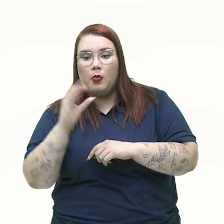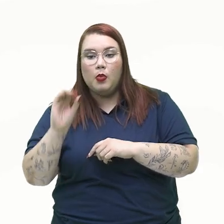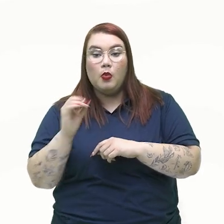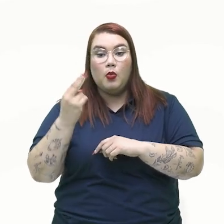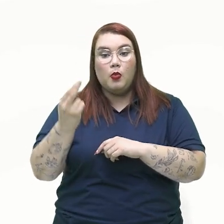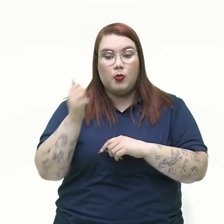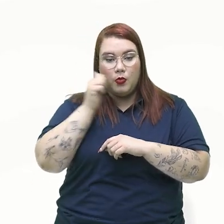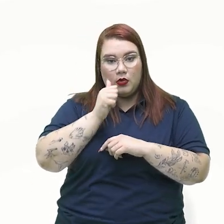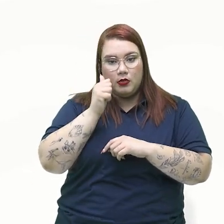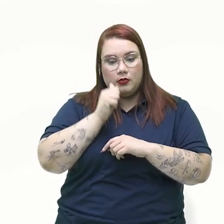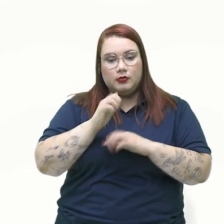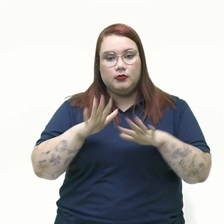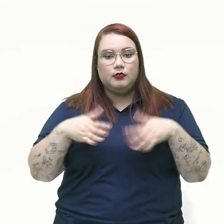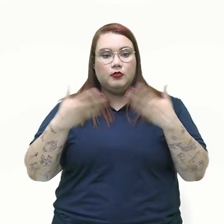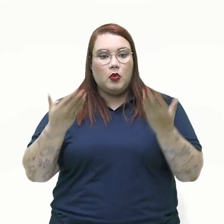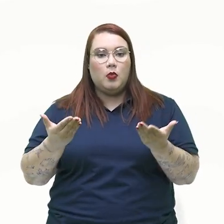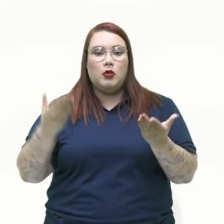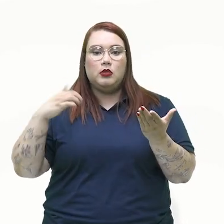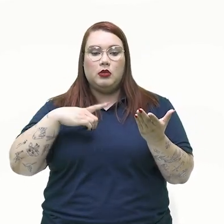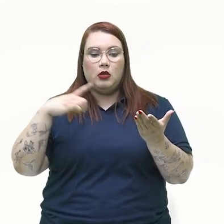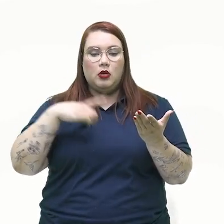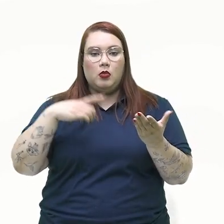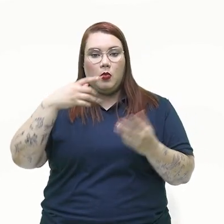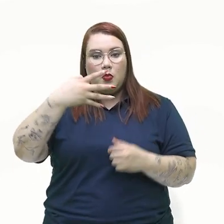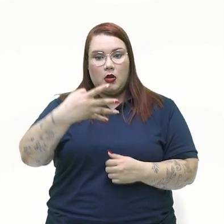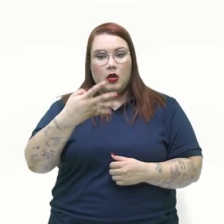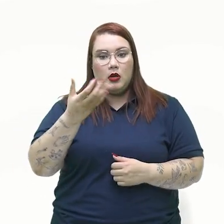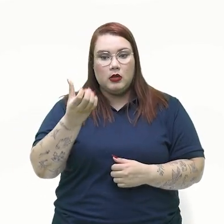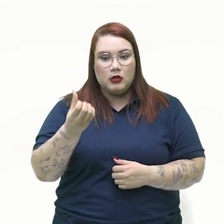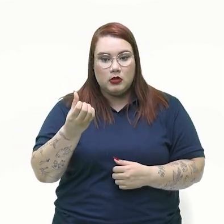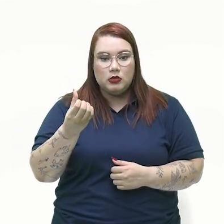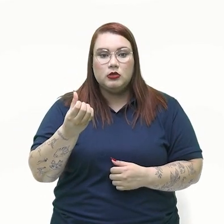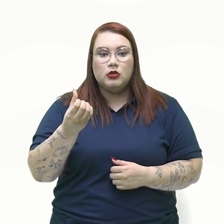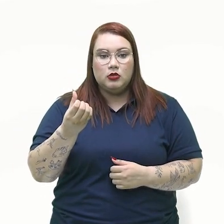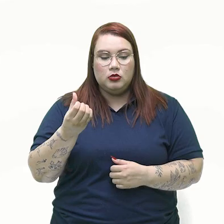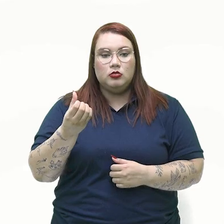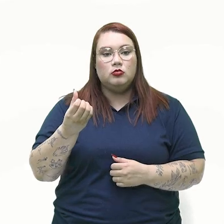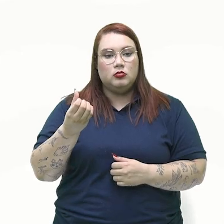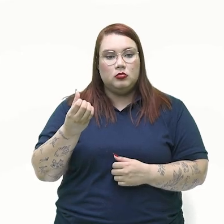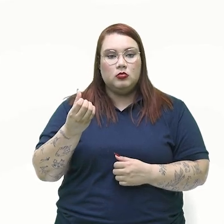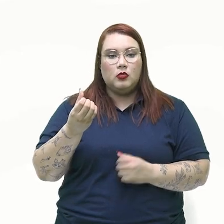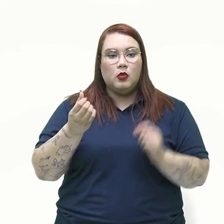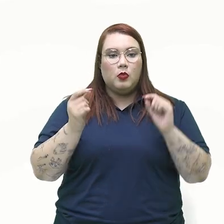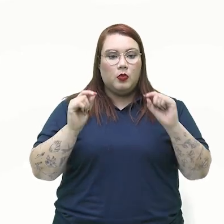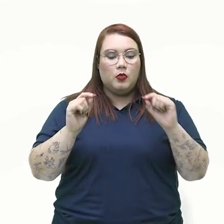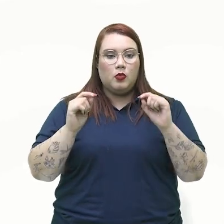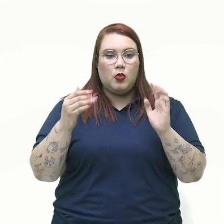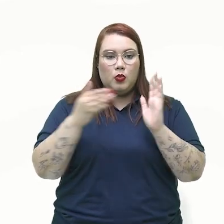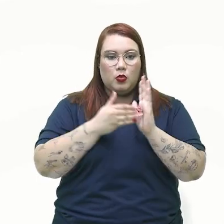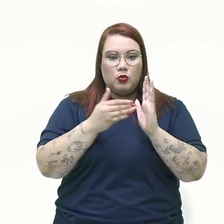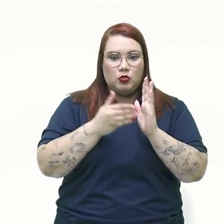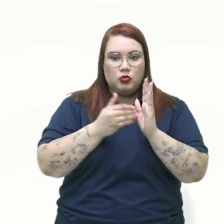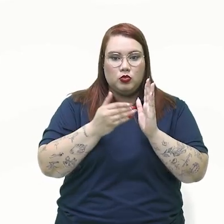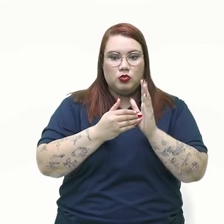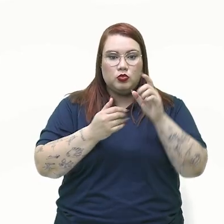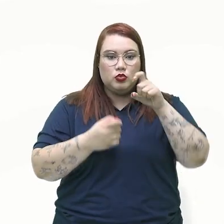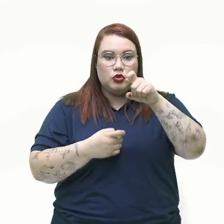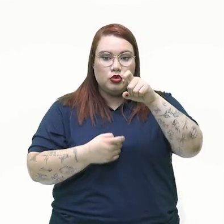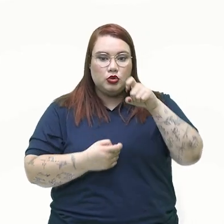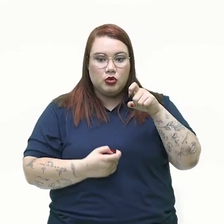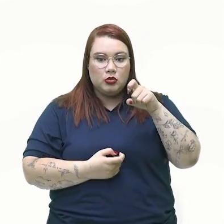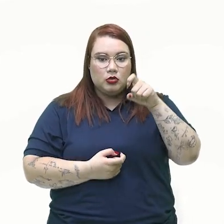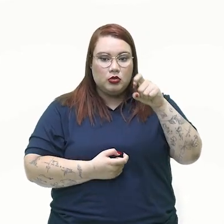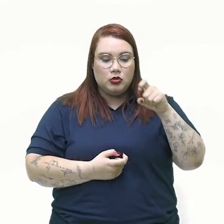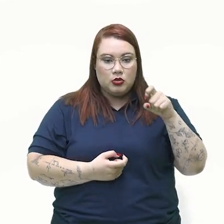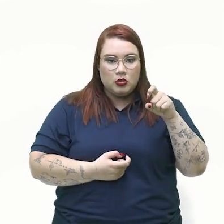feminino. Quando nós temos 46 cromossomos, sendo que nos últimos, que é o par sexual,